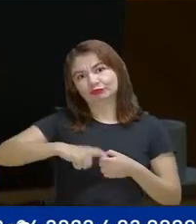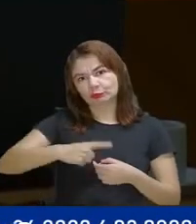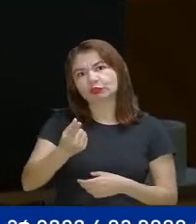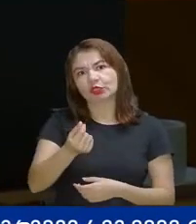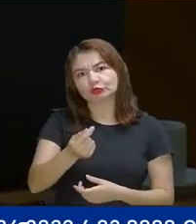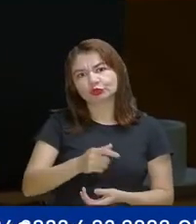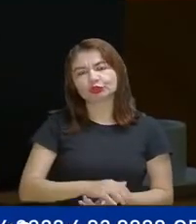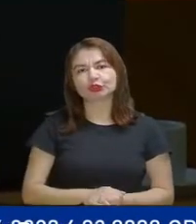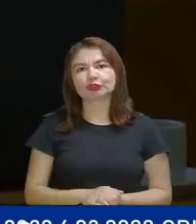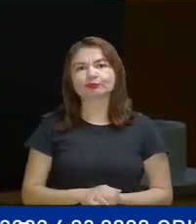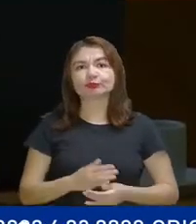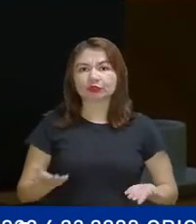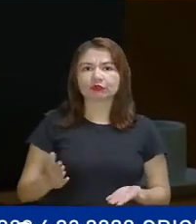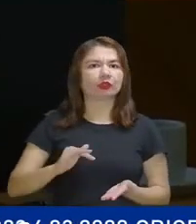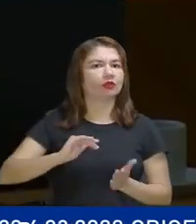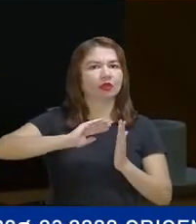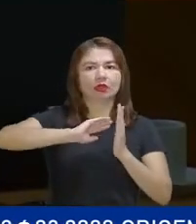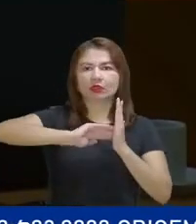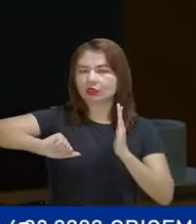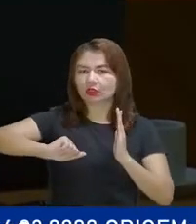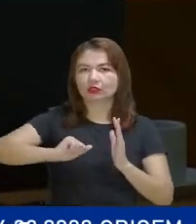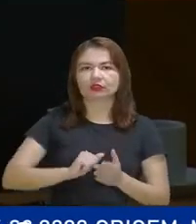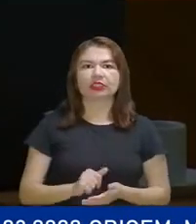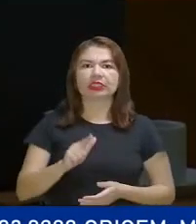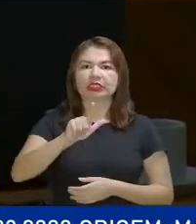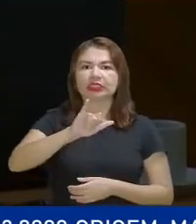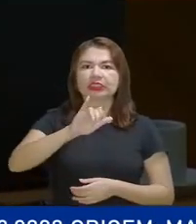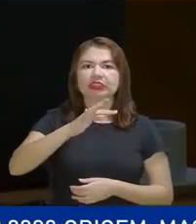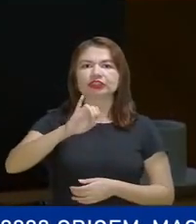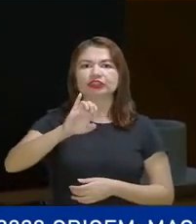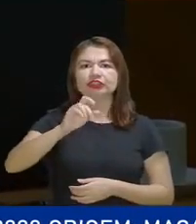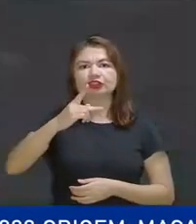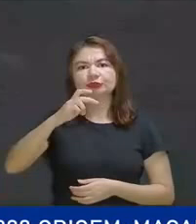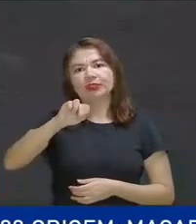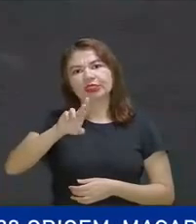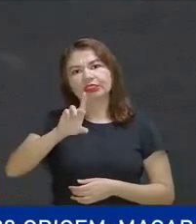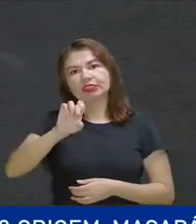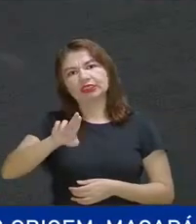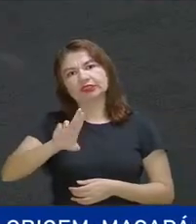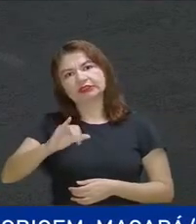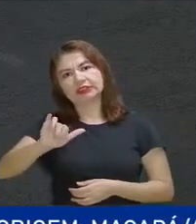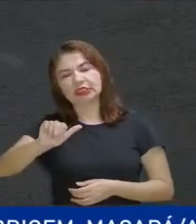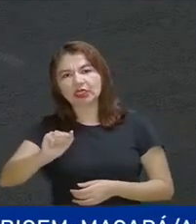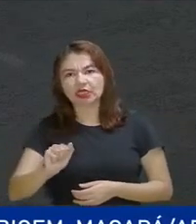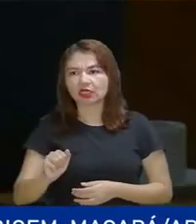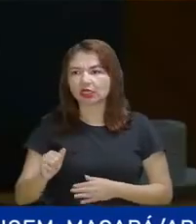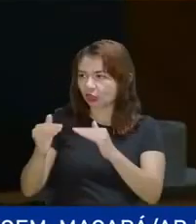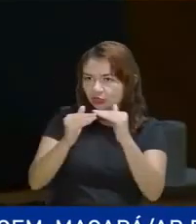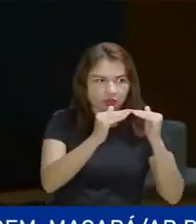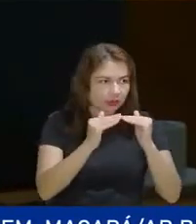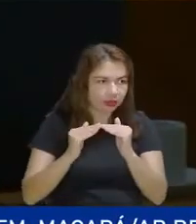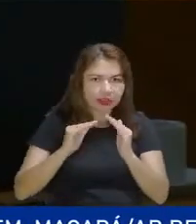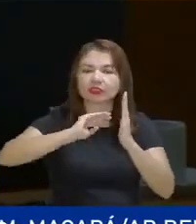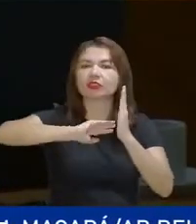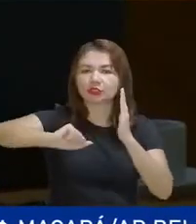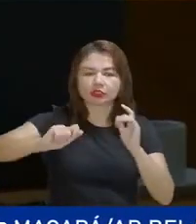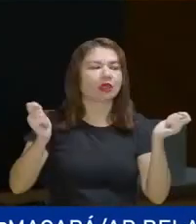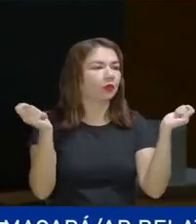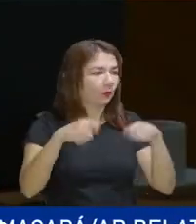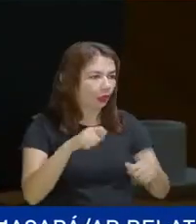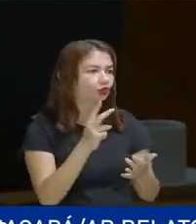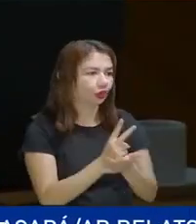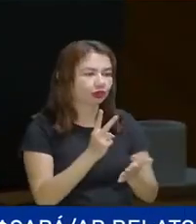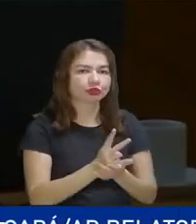estou aqui rejeitando a preliminar litispendência. Todos de acordo? Rejeitada mais essa, pode prosseguir,